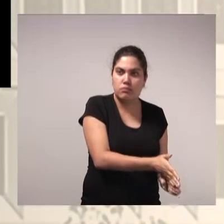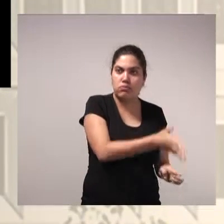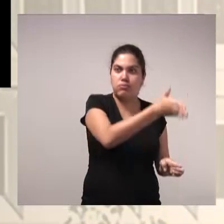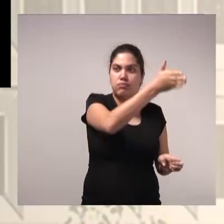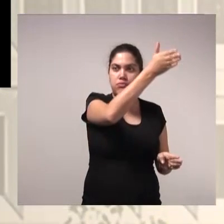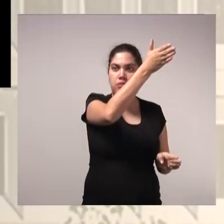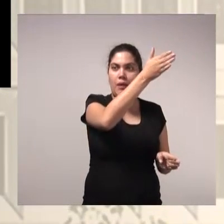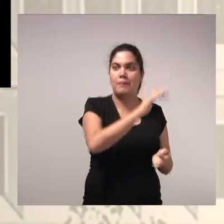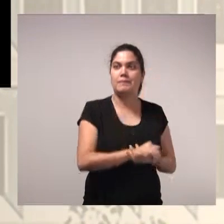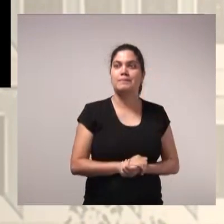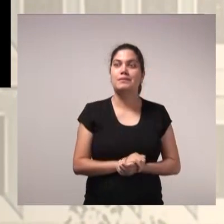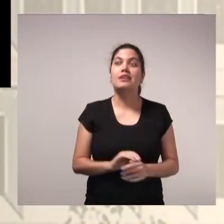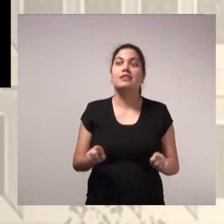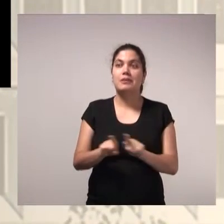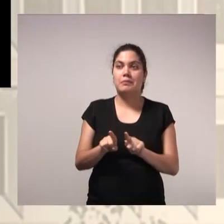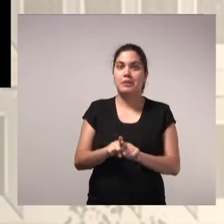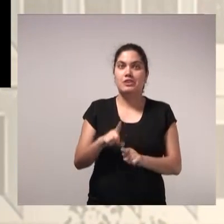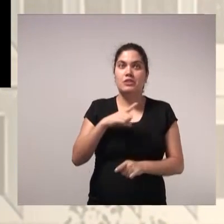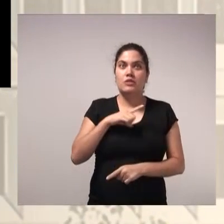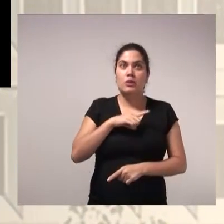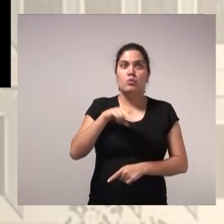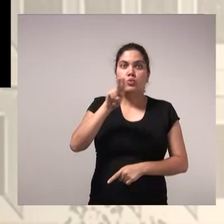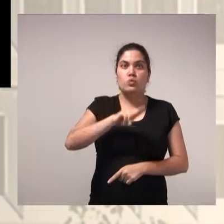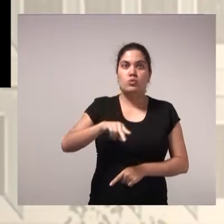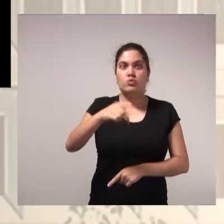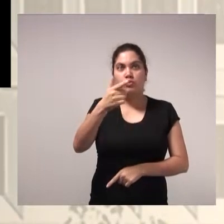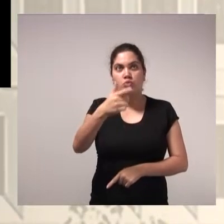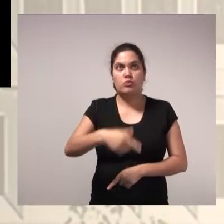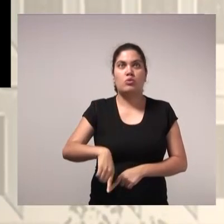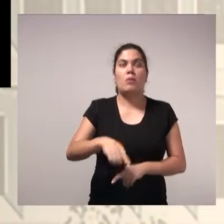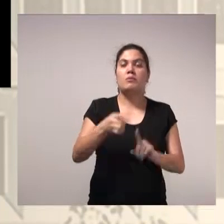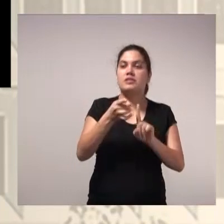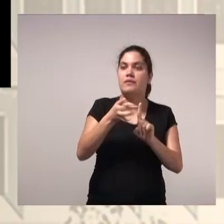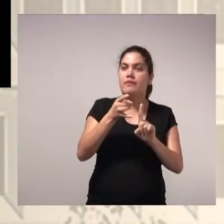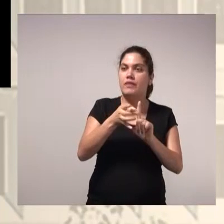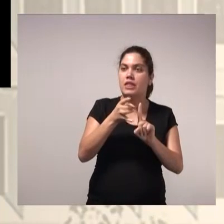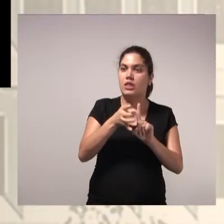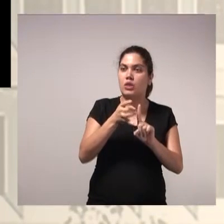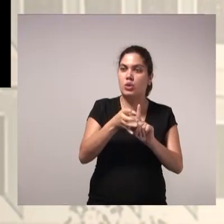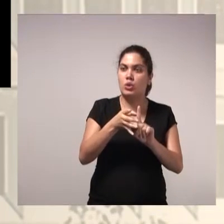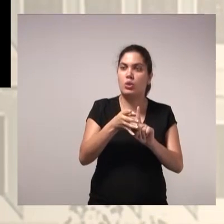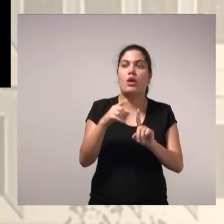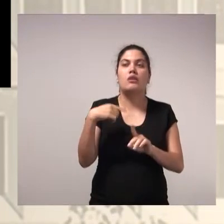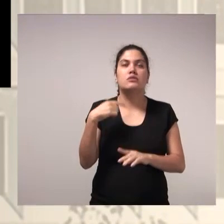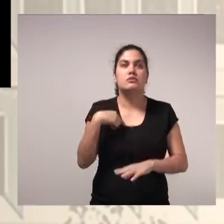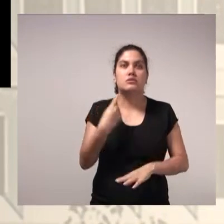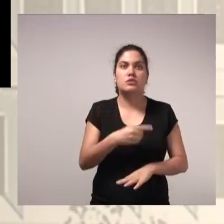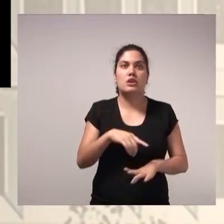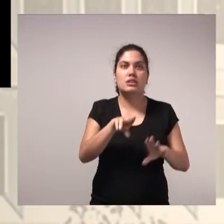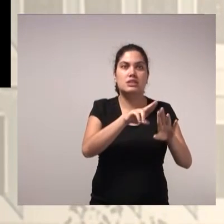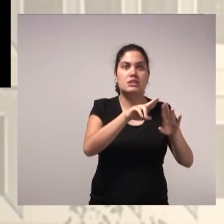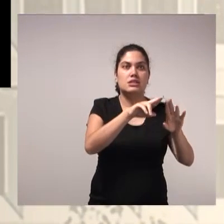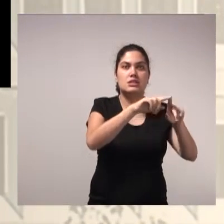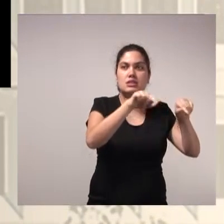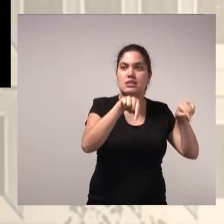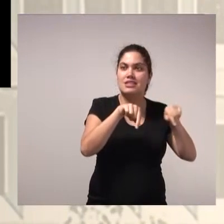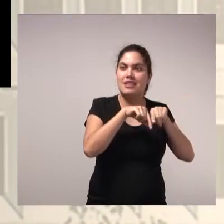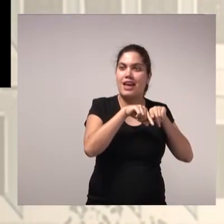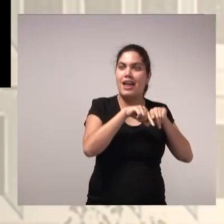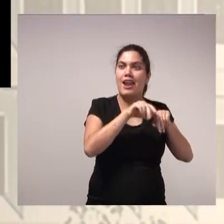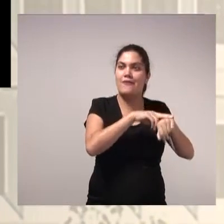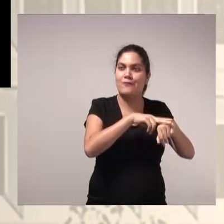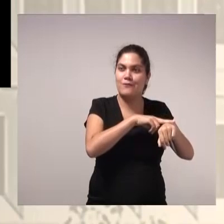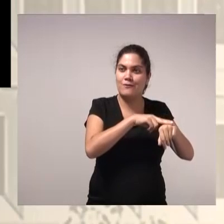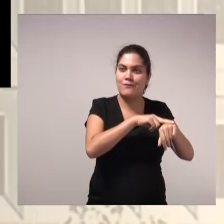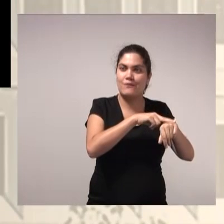Tivemos também o reuso de vidros. Esses vidros aí foram retirados do Salão Verde e